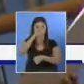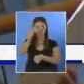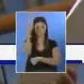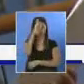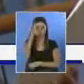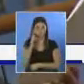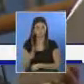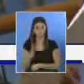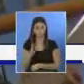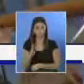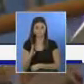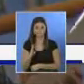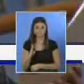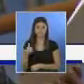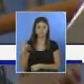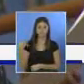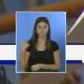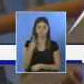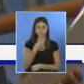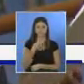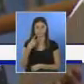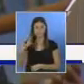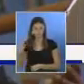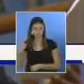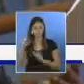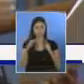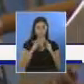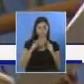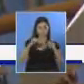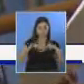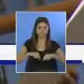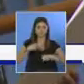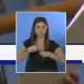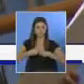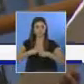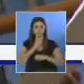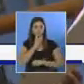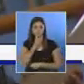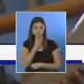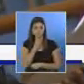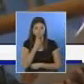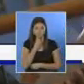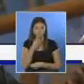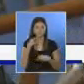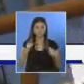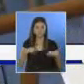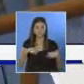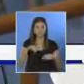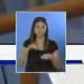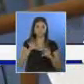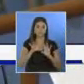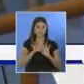escolhidos entre brasileiros, maiores de 21 anos, residentes no município de Campinas e no